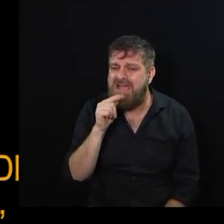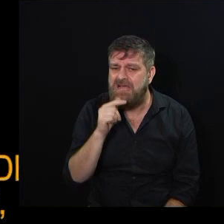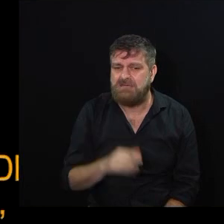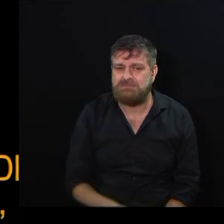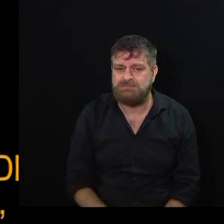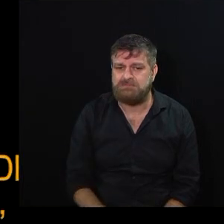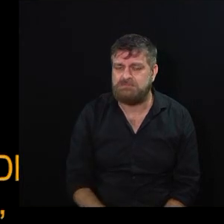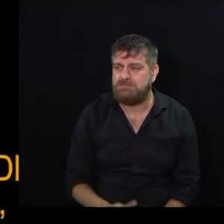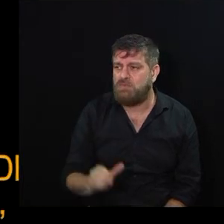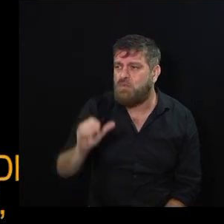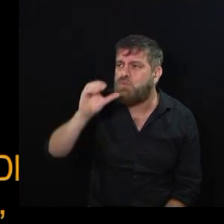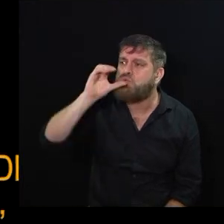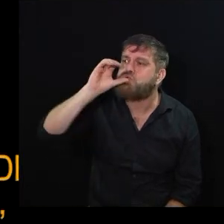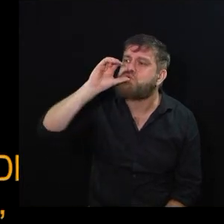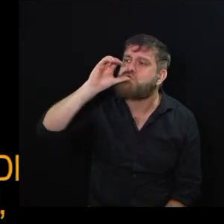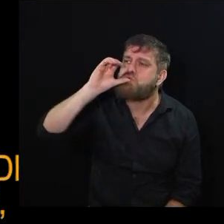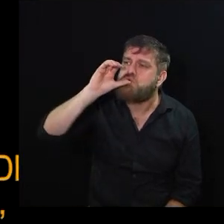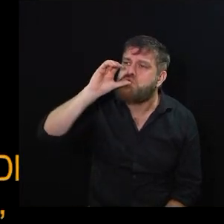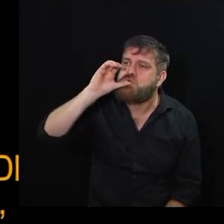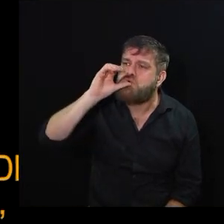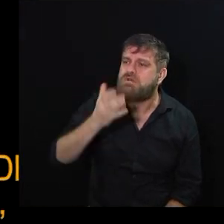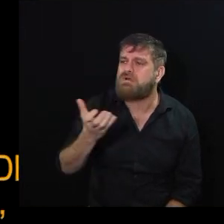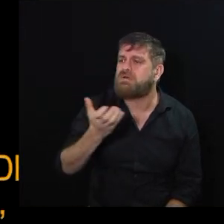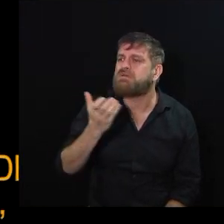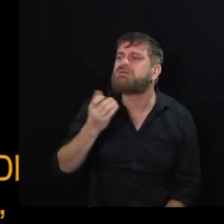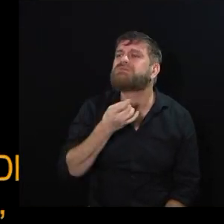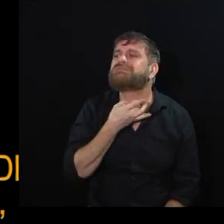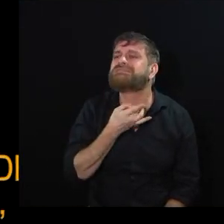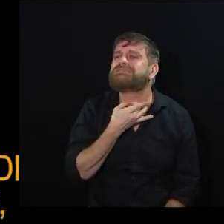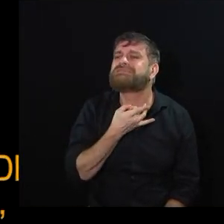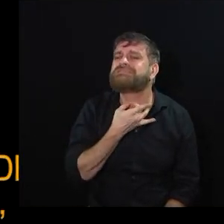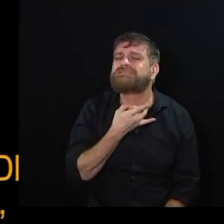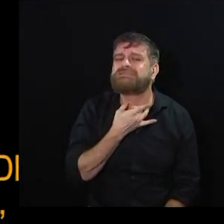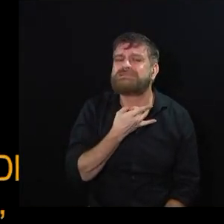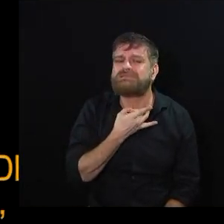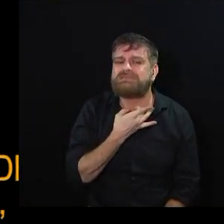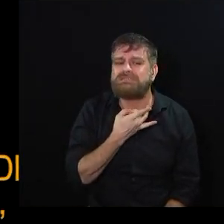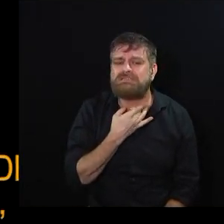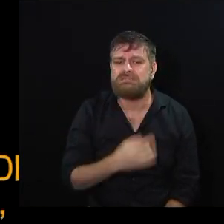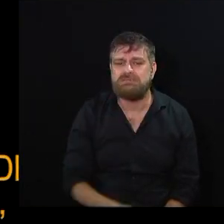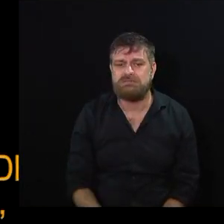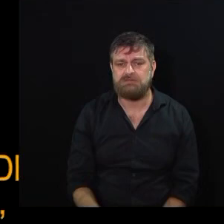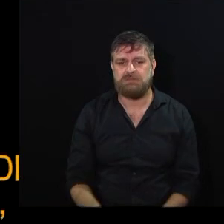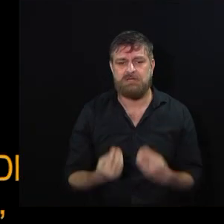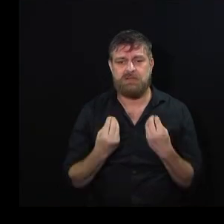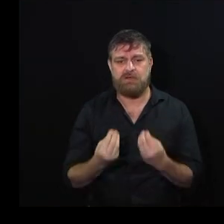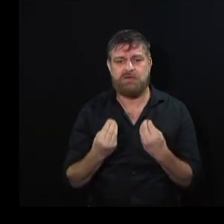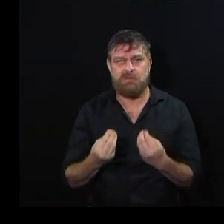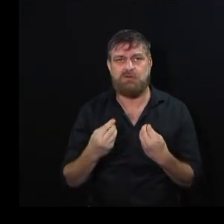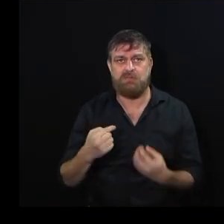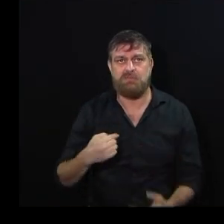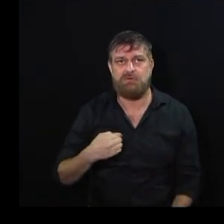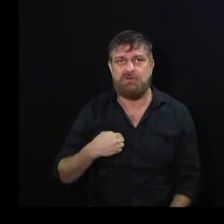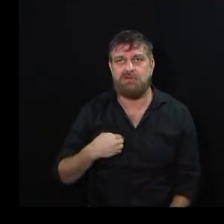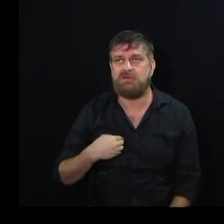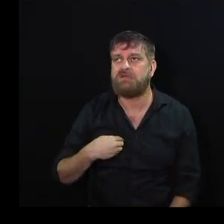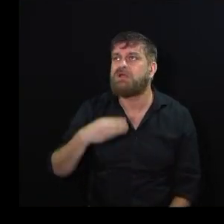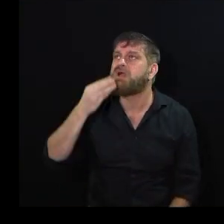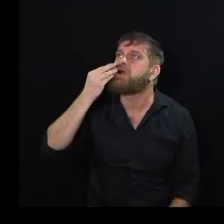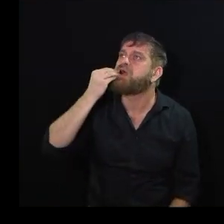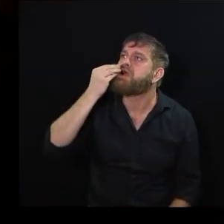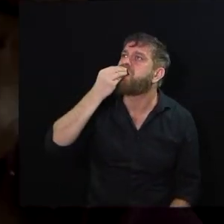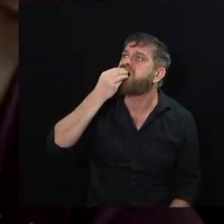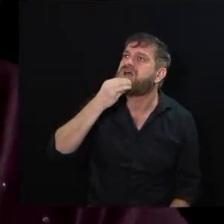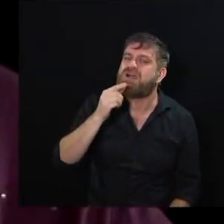gás e Gatorade. Eu falei, gente, como eu vou seguir a gás e Gatorade? Eu dei tanta valor pra